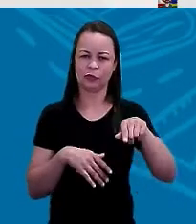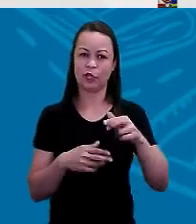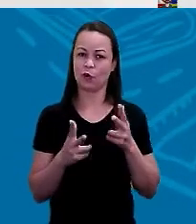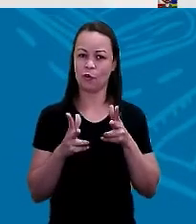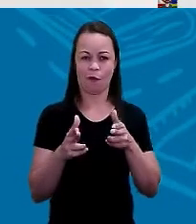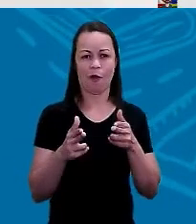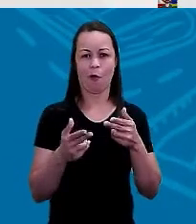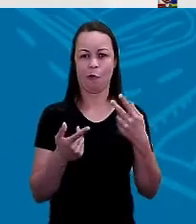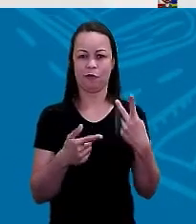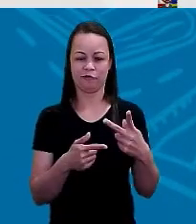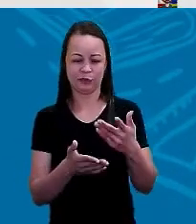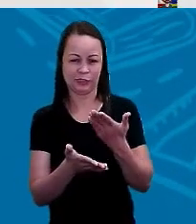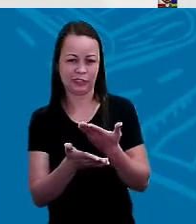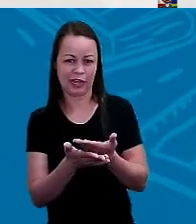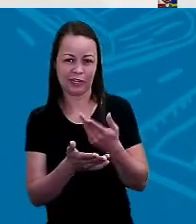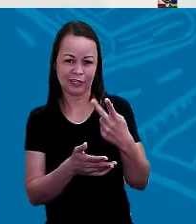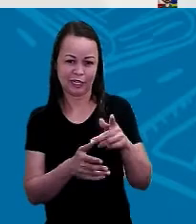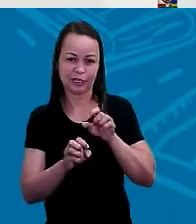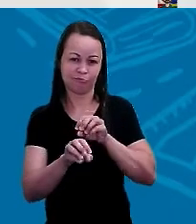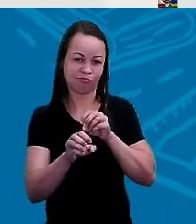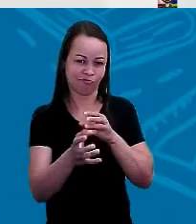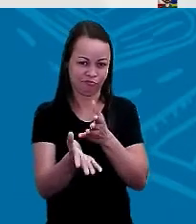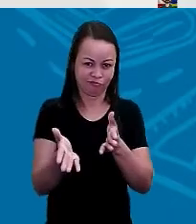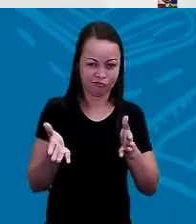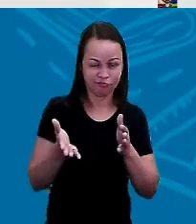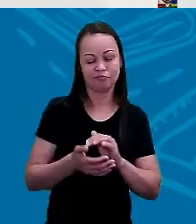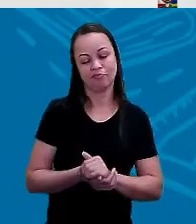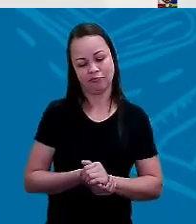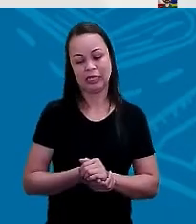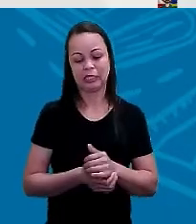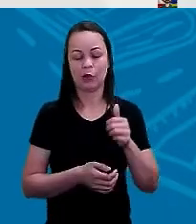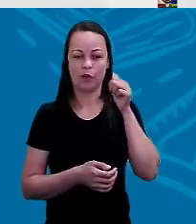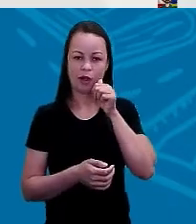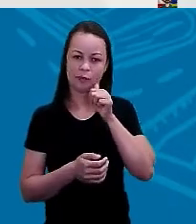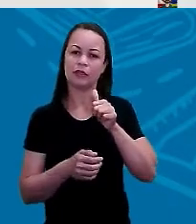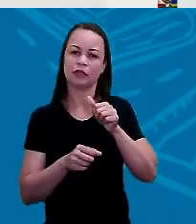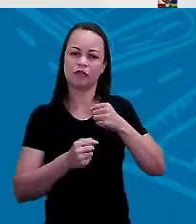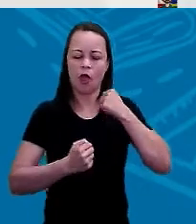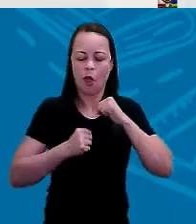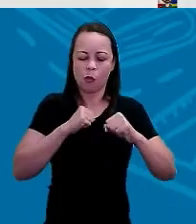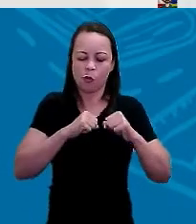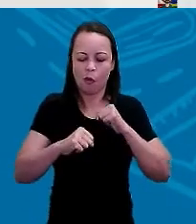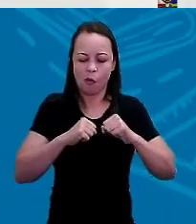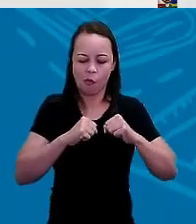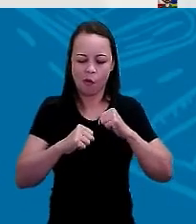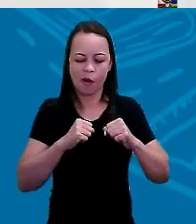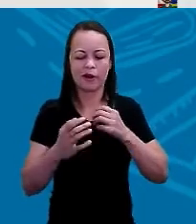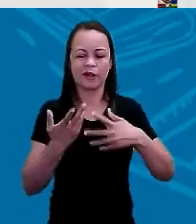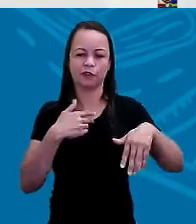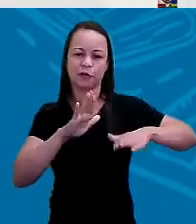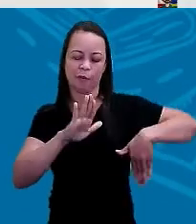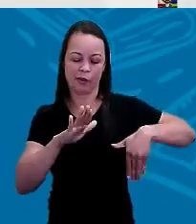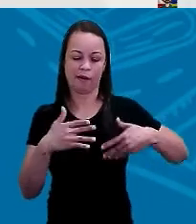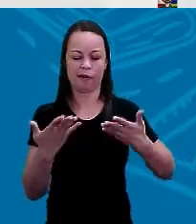Então, Emma was running on the beach. Ela estava correndo na praia e John was swimming. E o